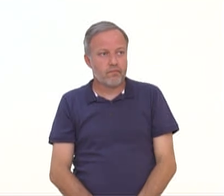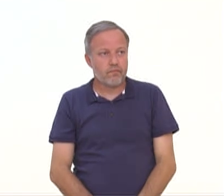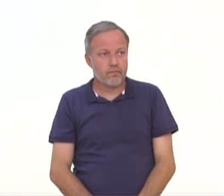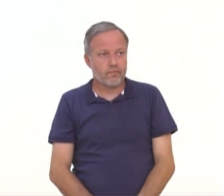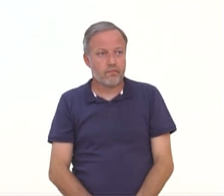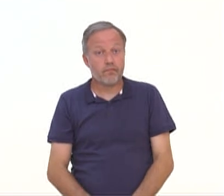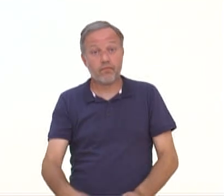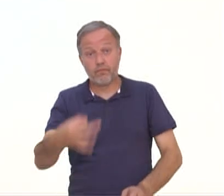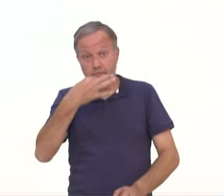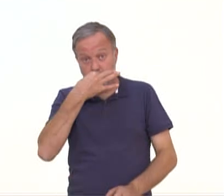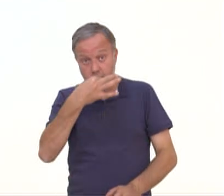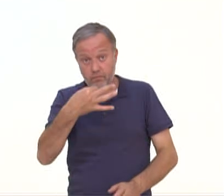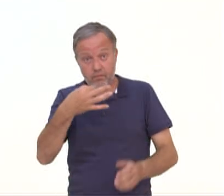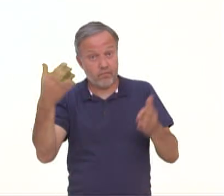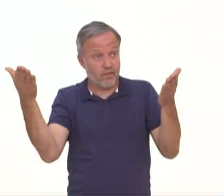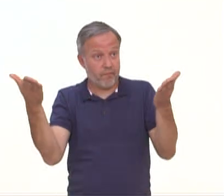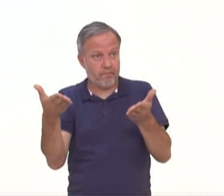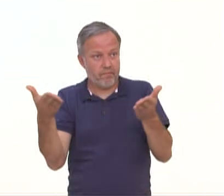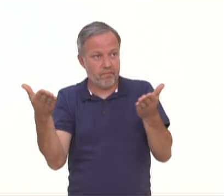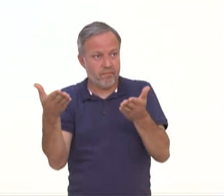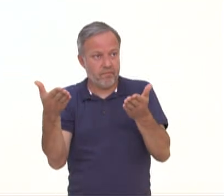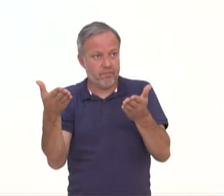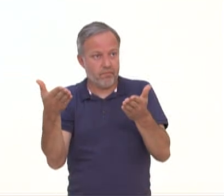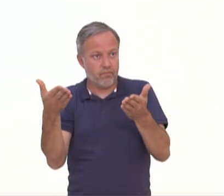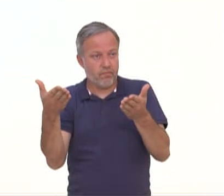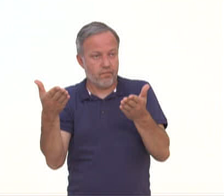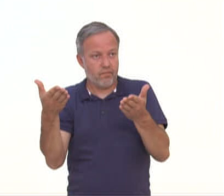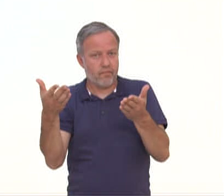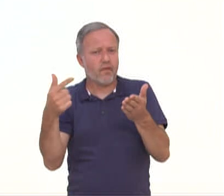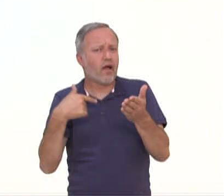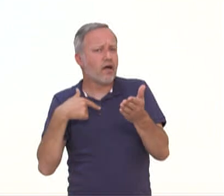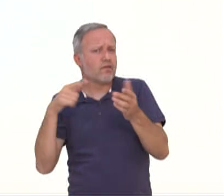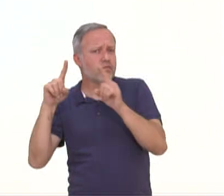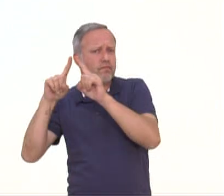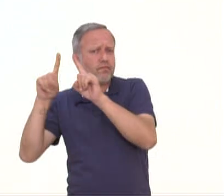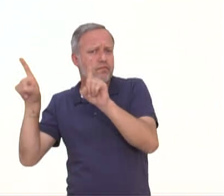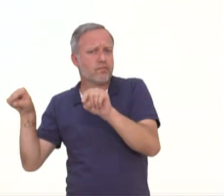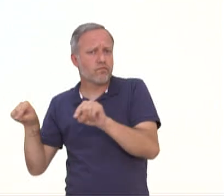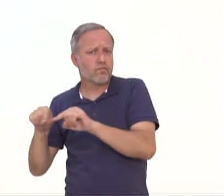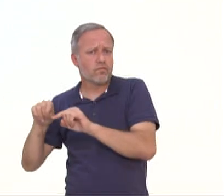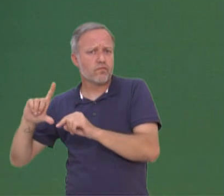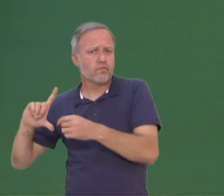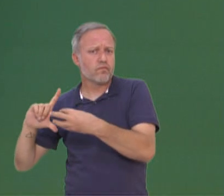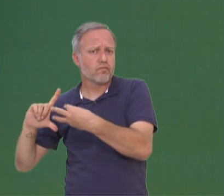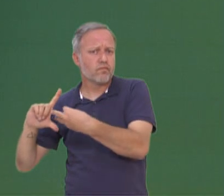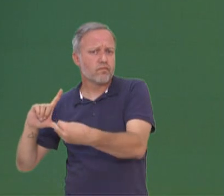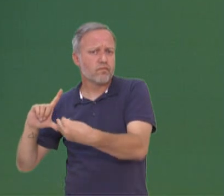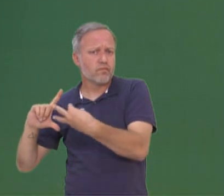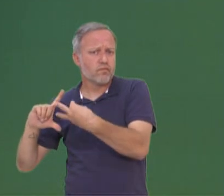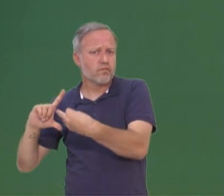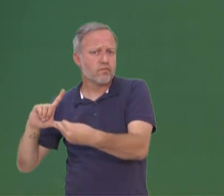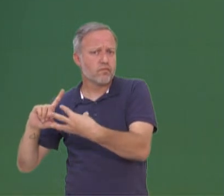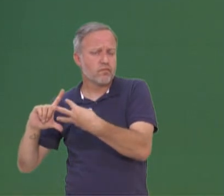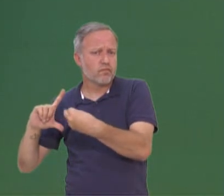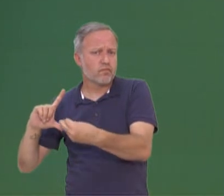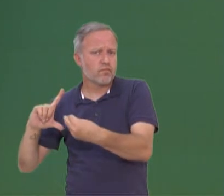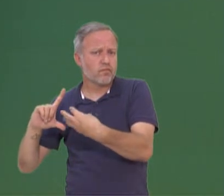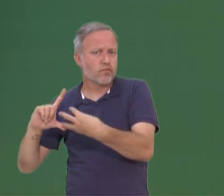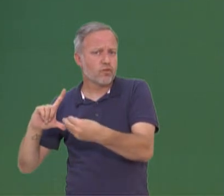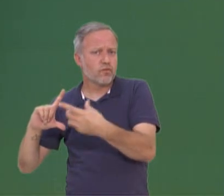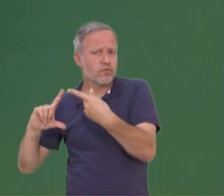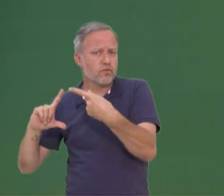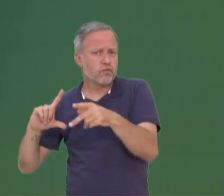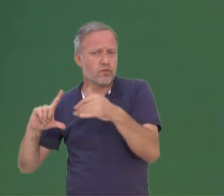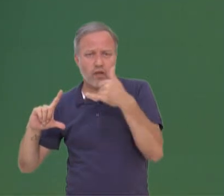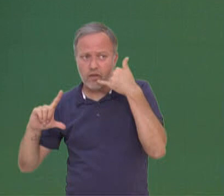Vamos em frente. Dica de hoje, olha só que interessante. Primeiro passo, o que é aquele código QR ali do lado? Você pode escanear com o seu celular esse